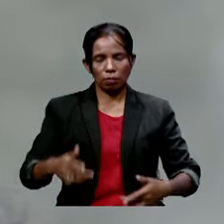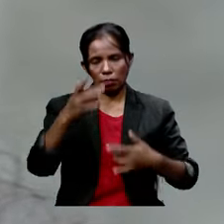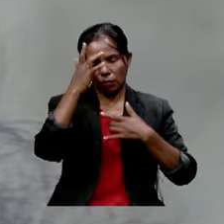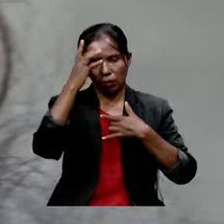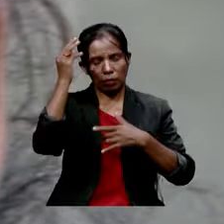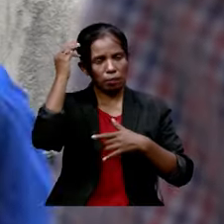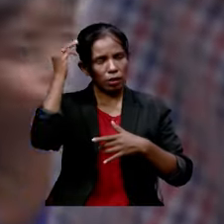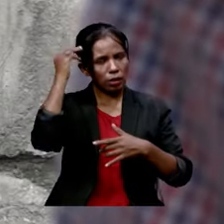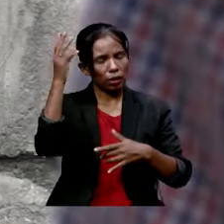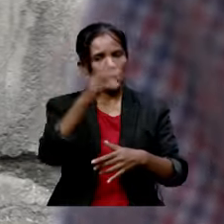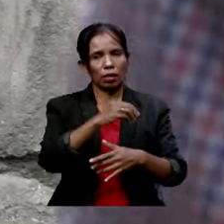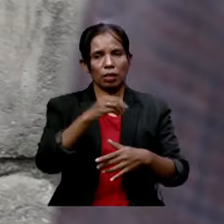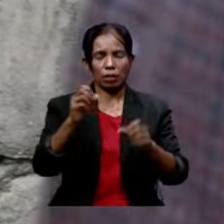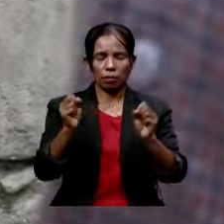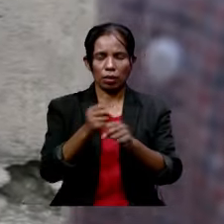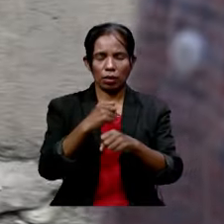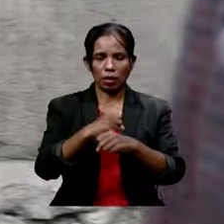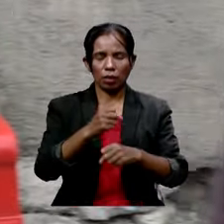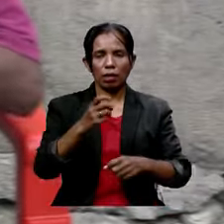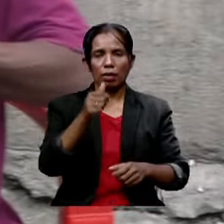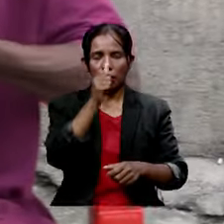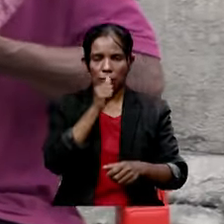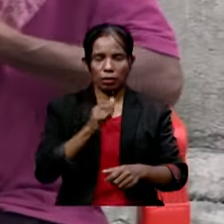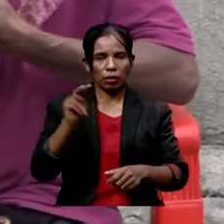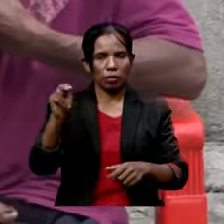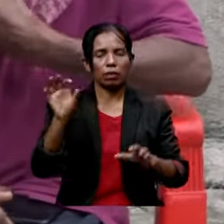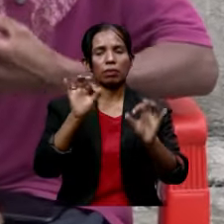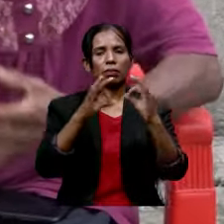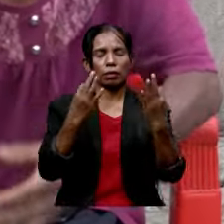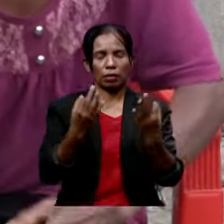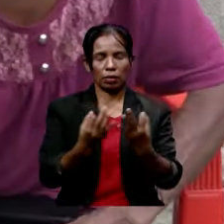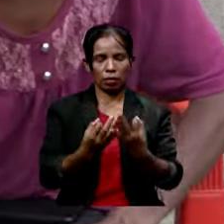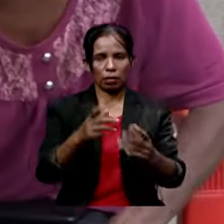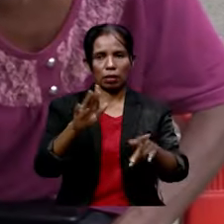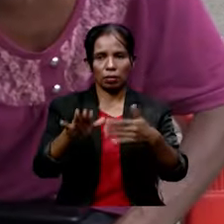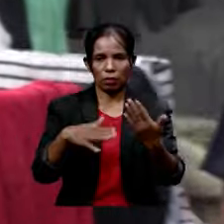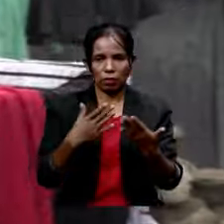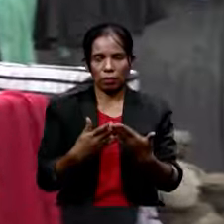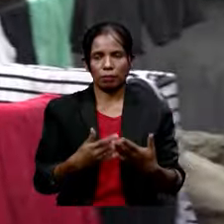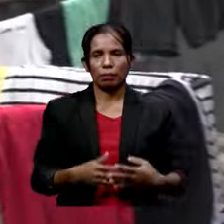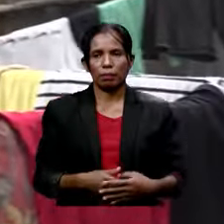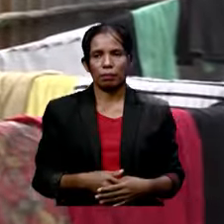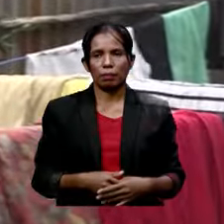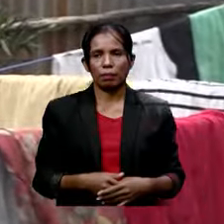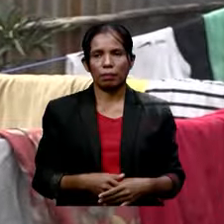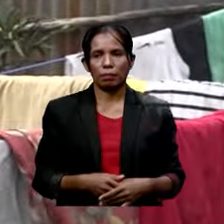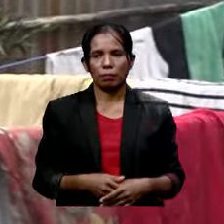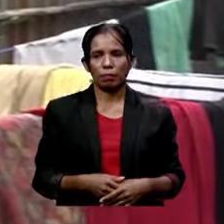nune kondisau nebe bele kria hak matek bania mak familia no komunidade.